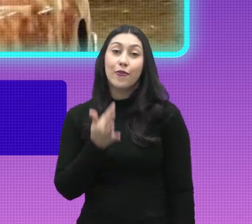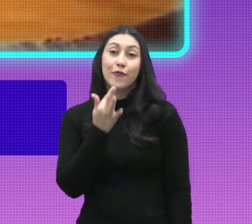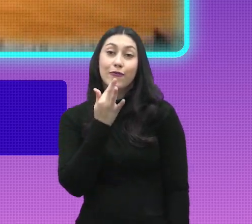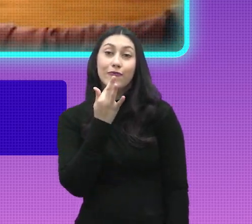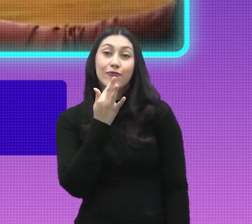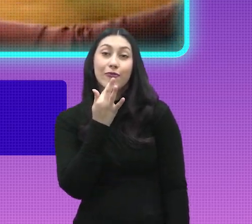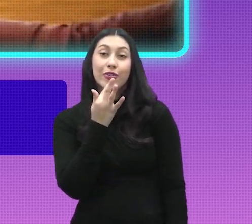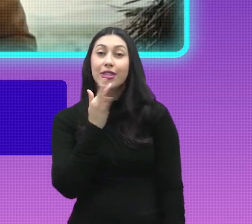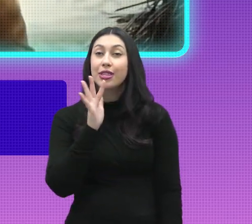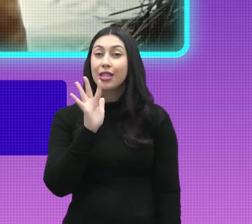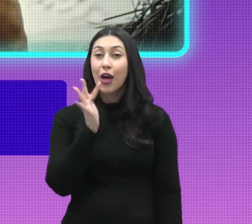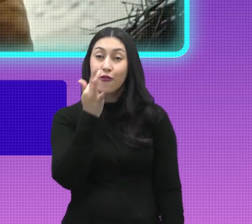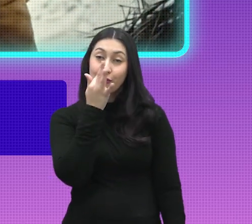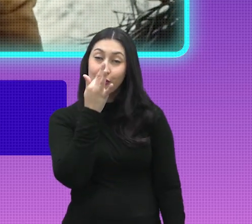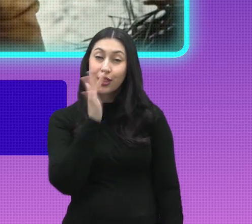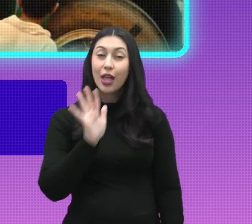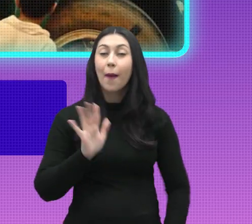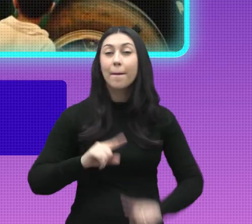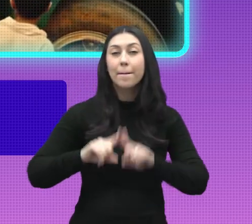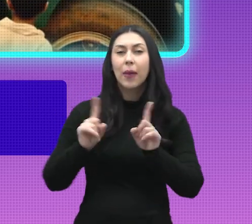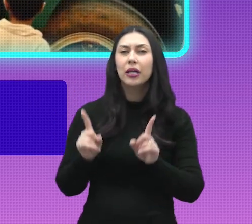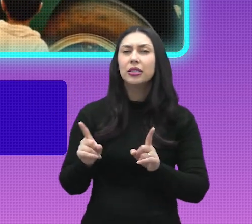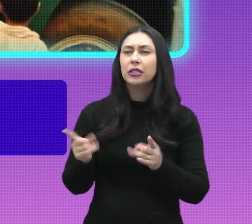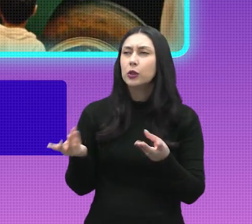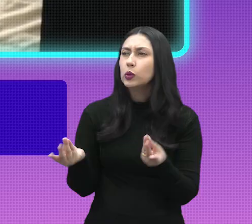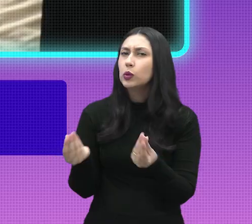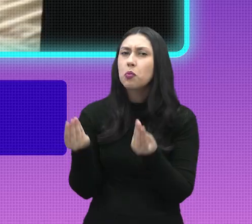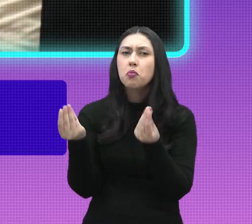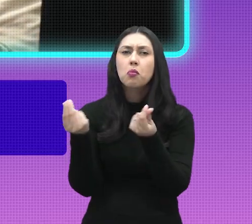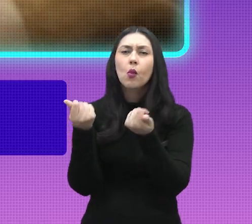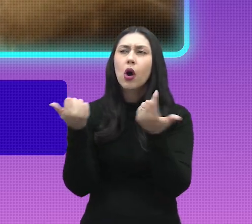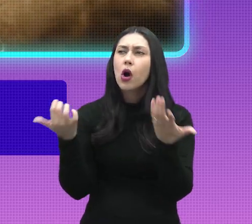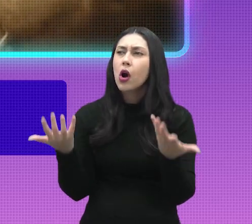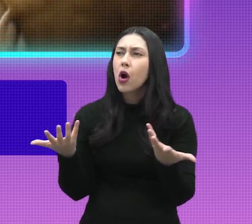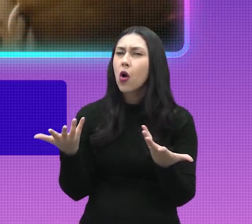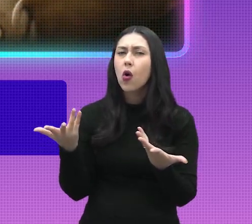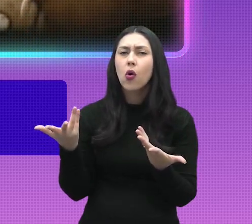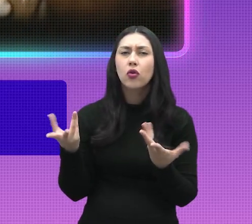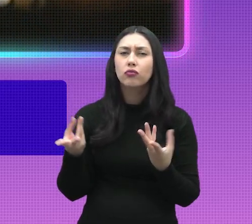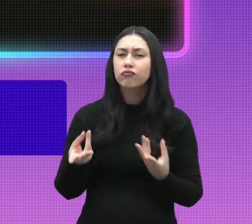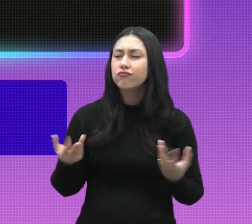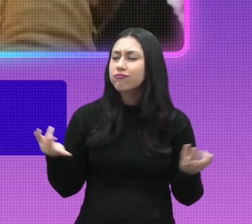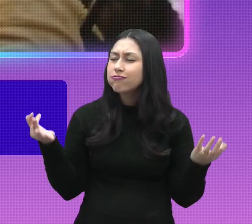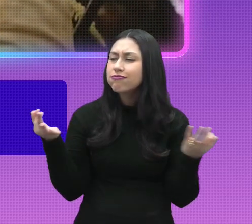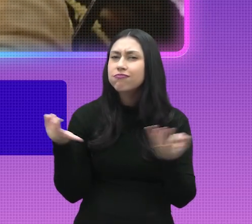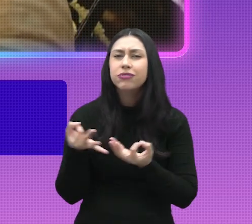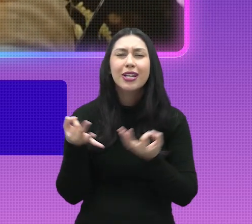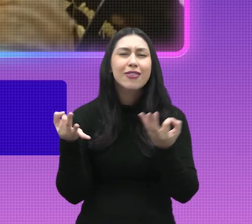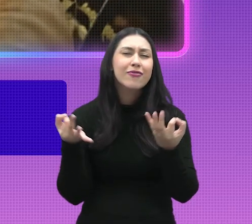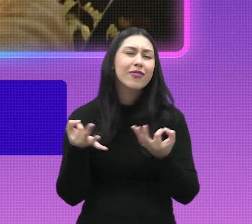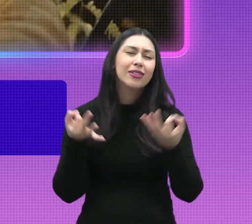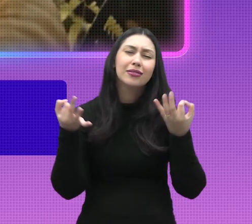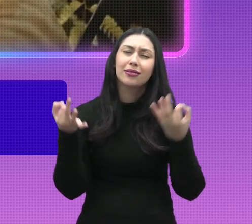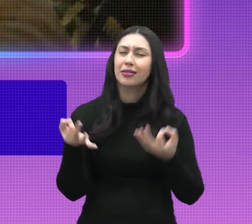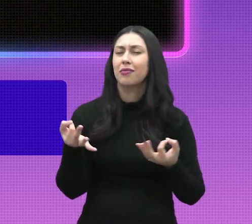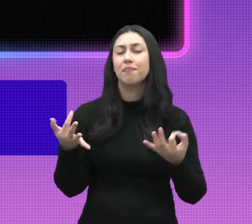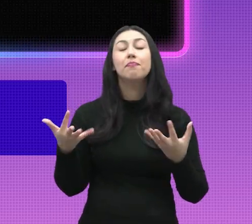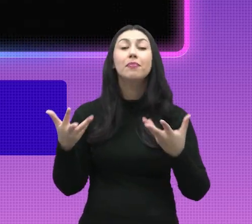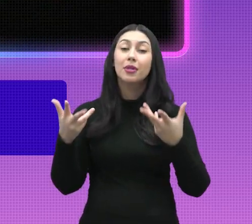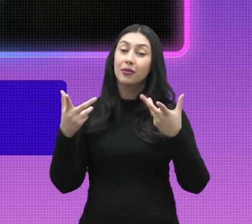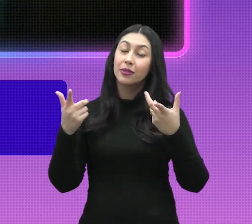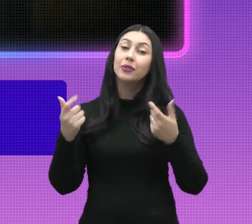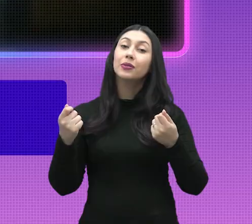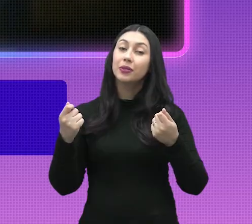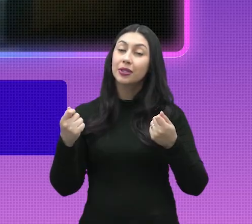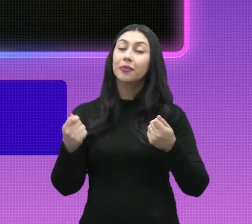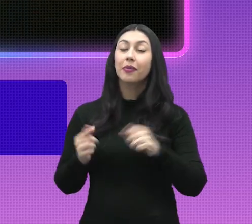assim, mas o esmero, a manualidade que colocaram ali naquela novela é incrível,